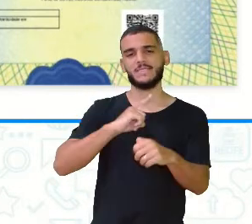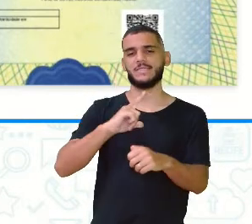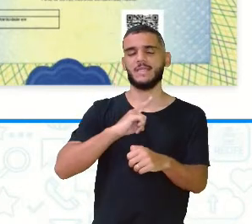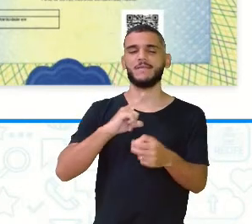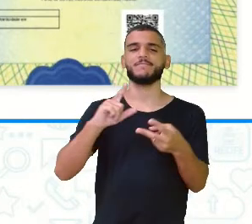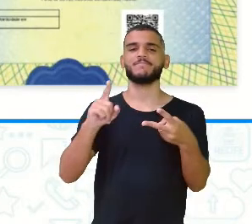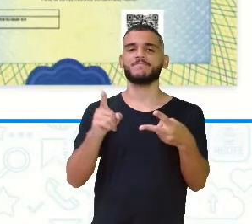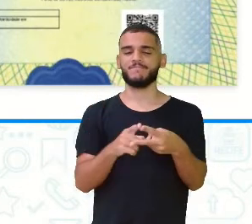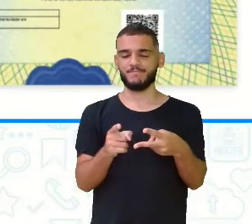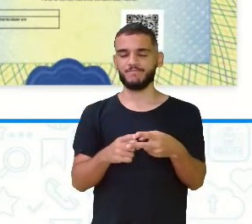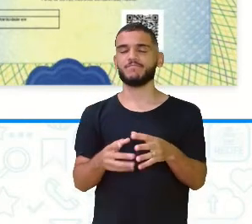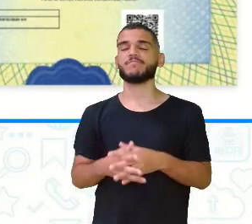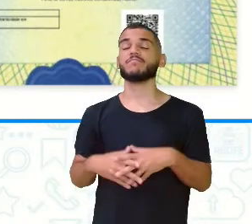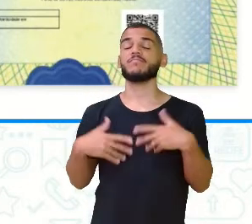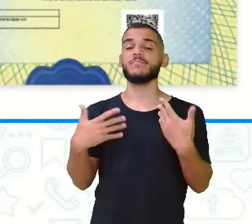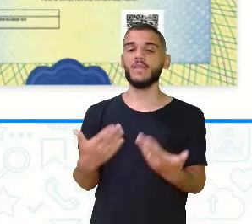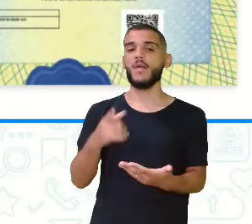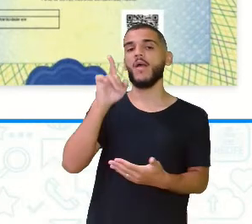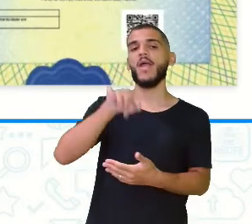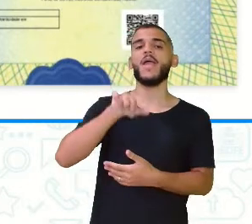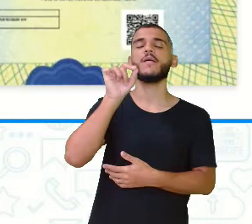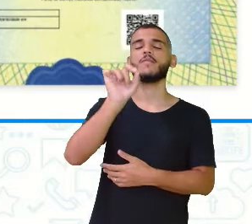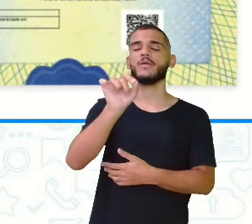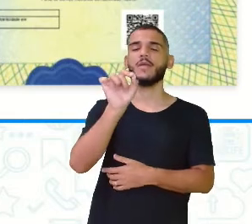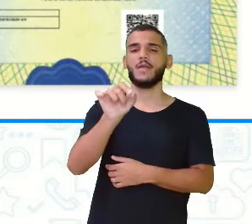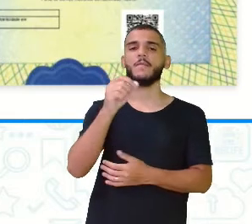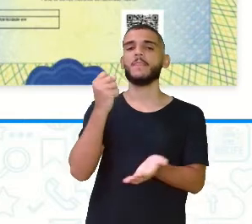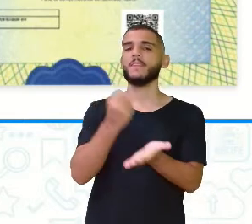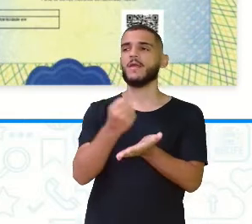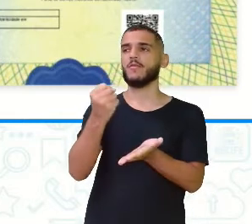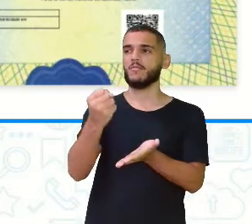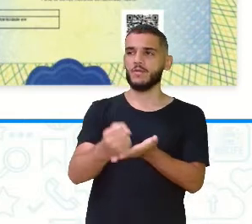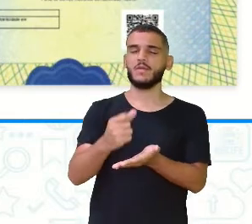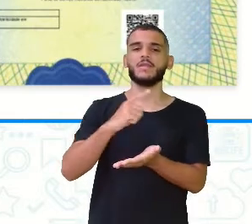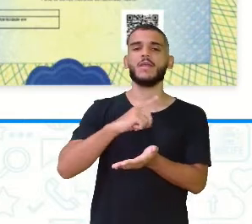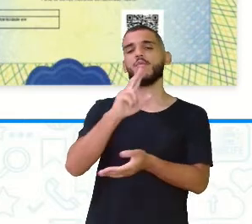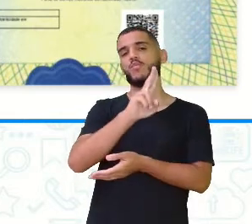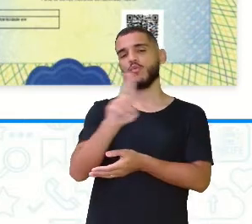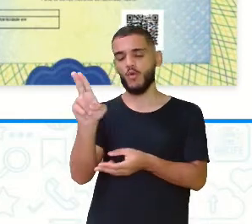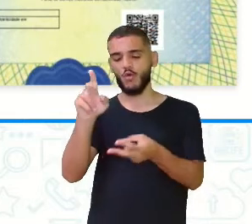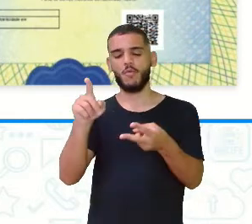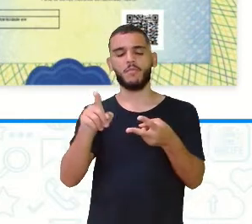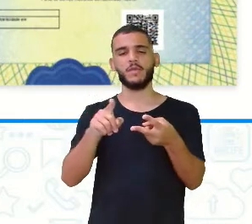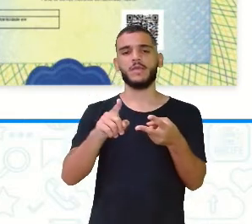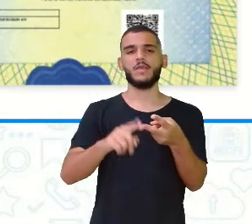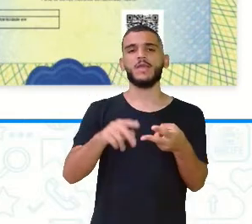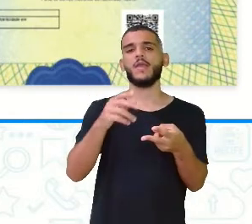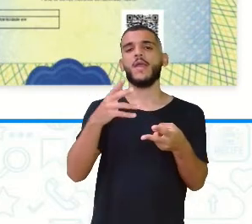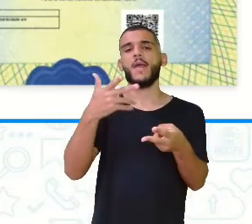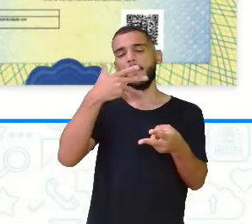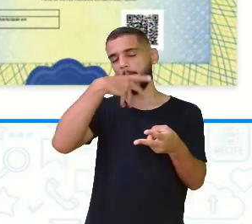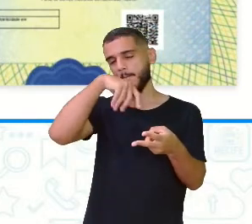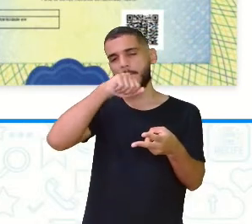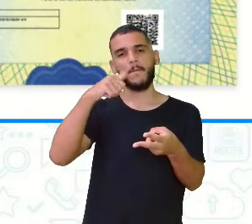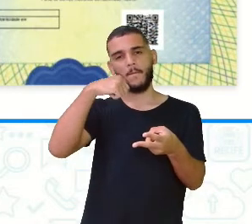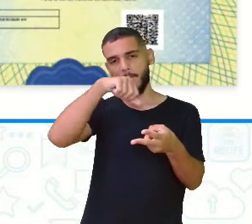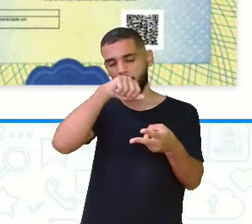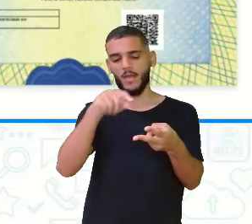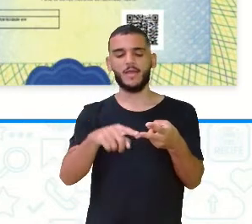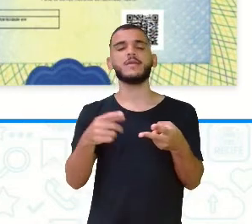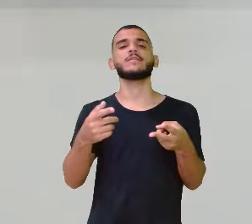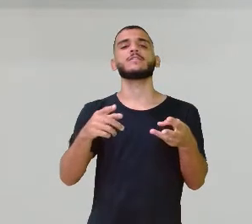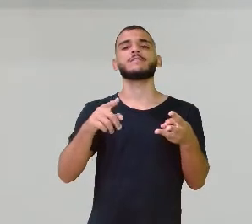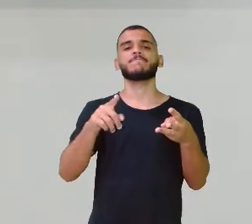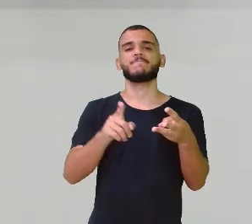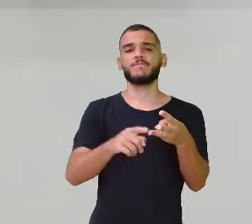de nascimento. A certidão de nascimento é um documento que contém o nome da pessoa, seus pais, data e local de